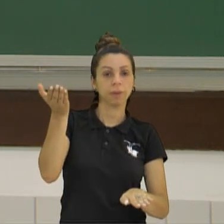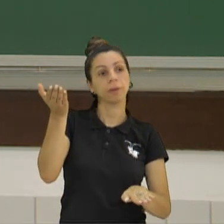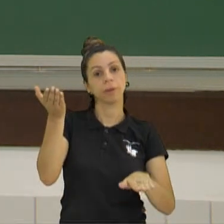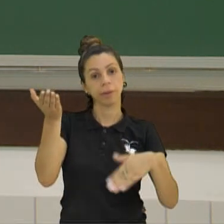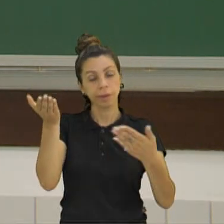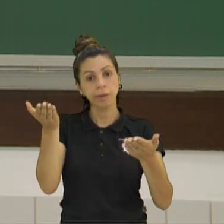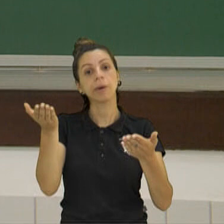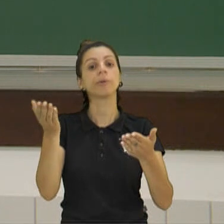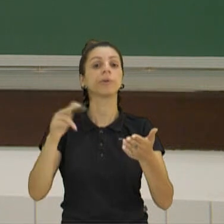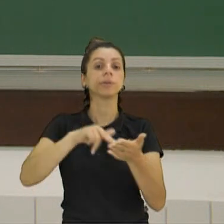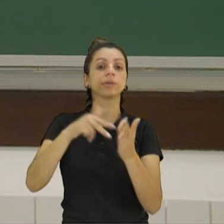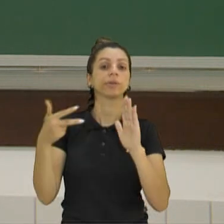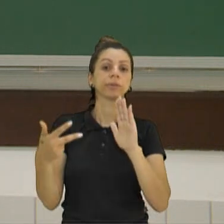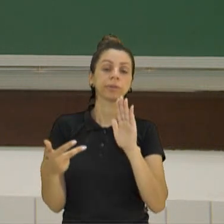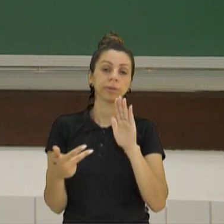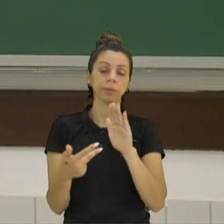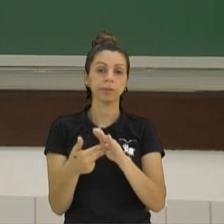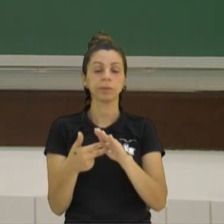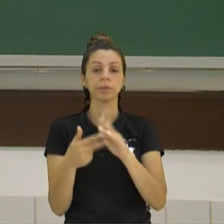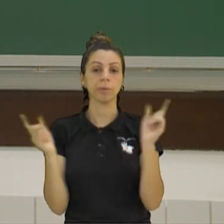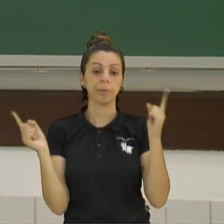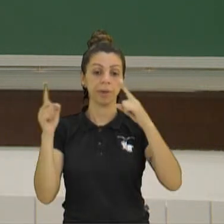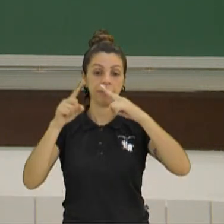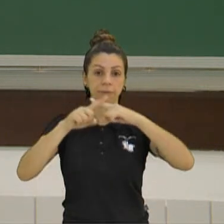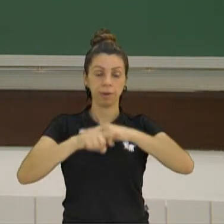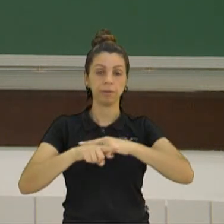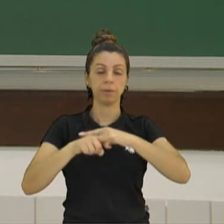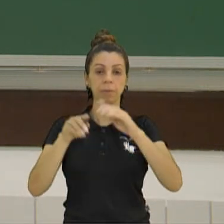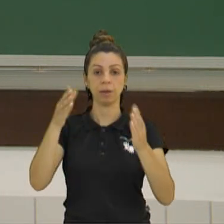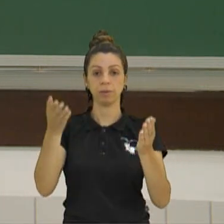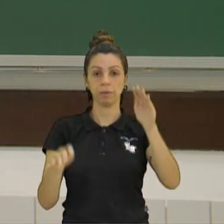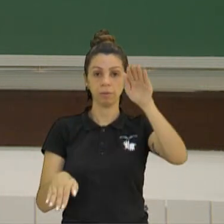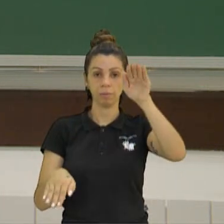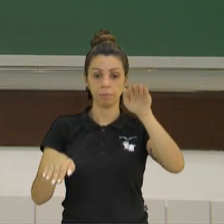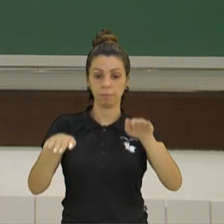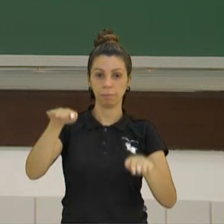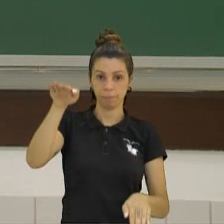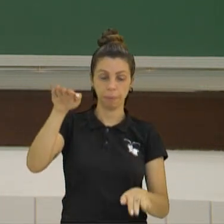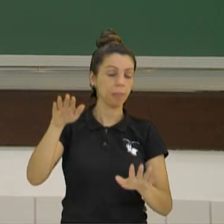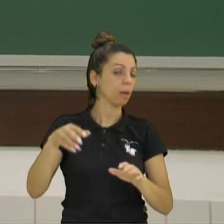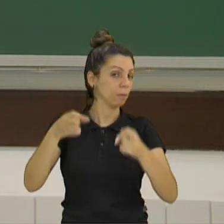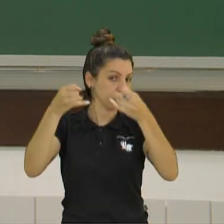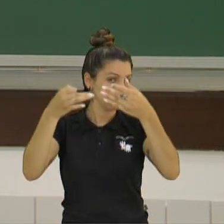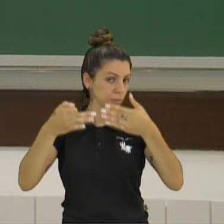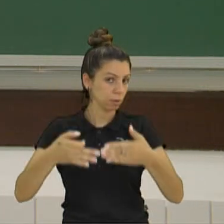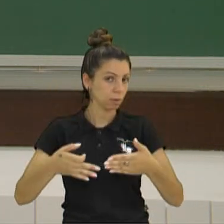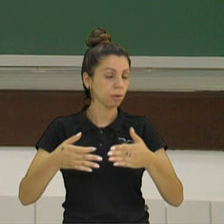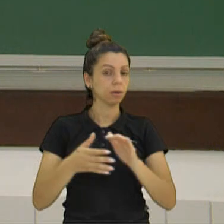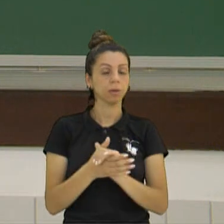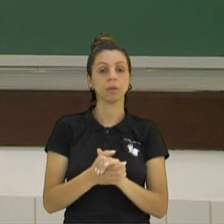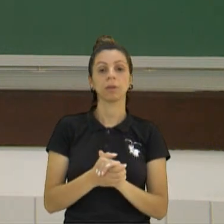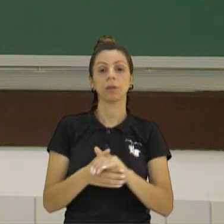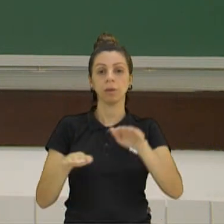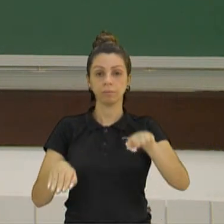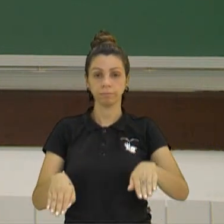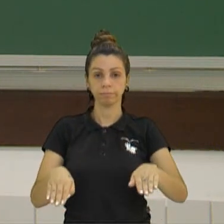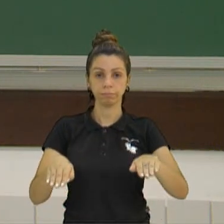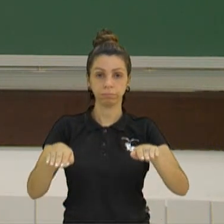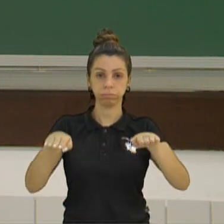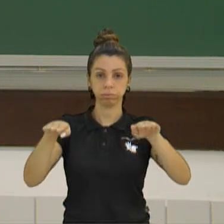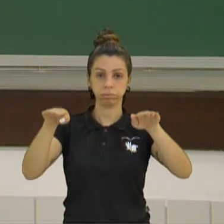portanto, essas grandezas serão inversamente proporcionais. Vamos falar muito disso. Diretamente